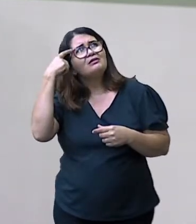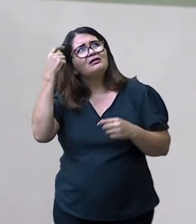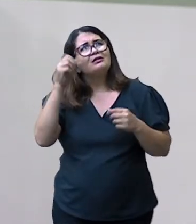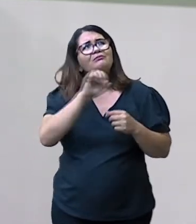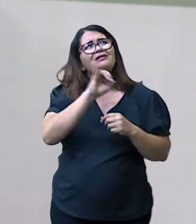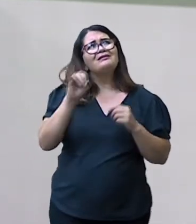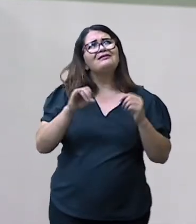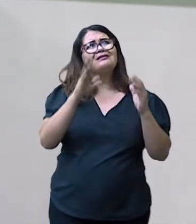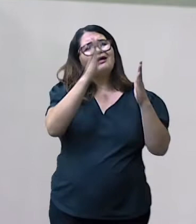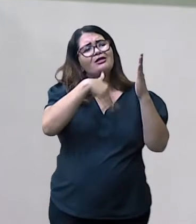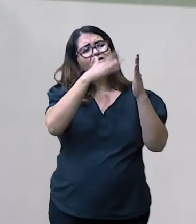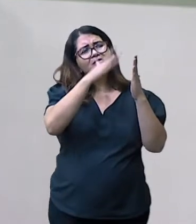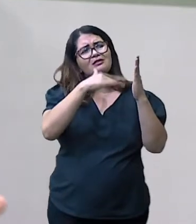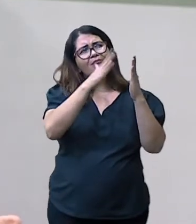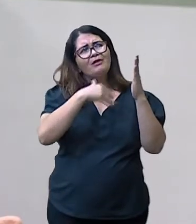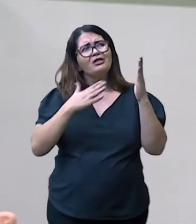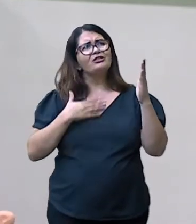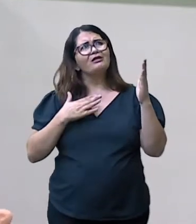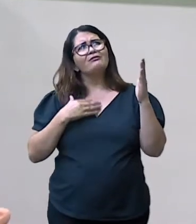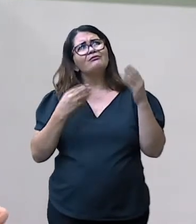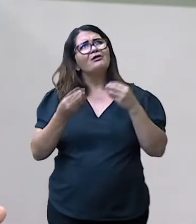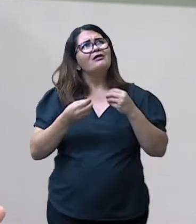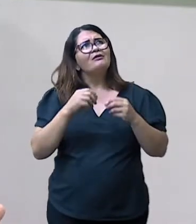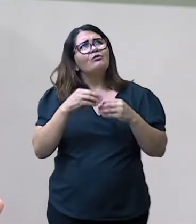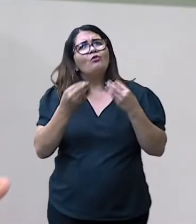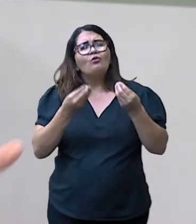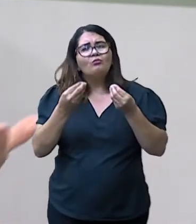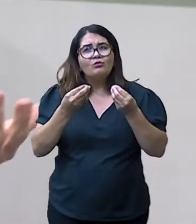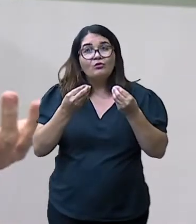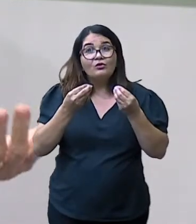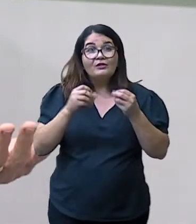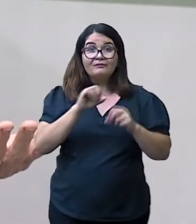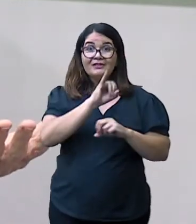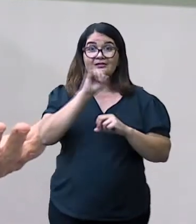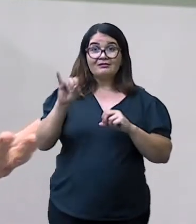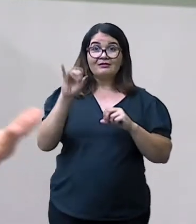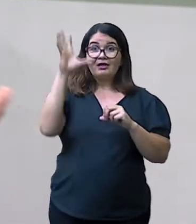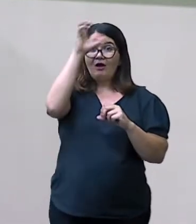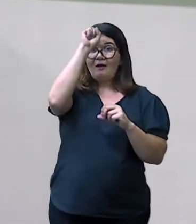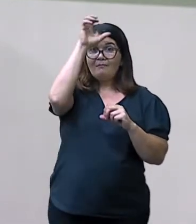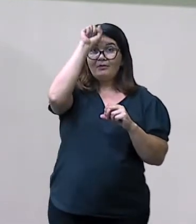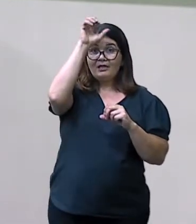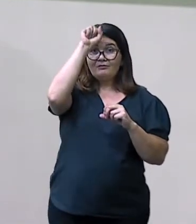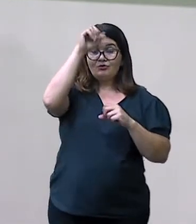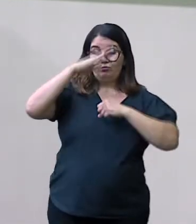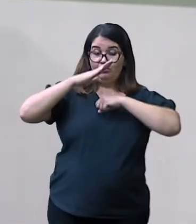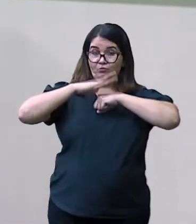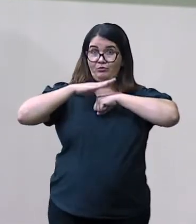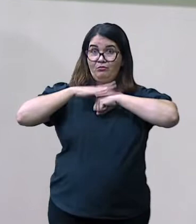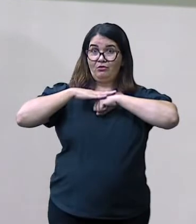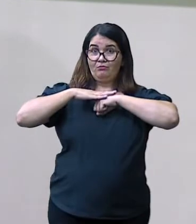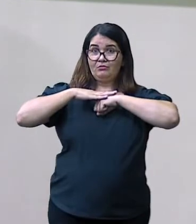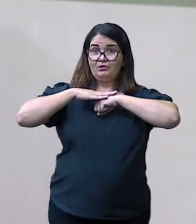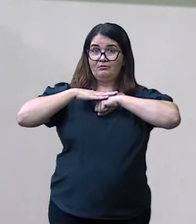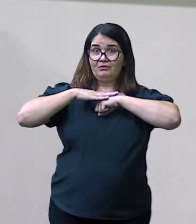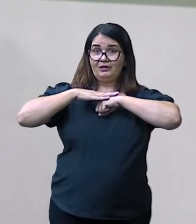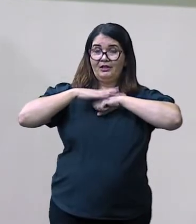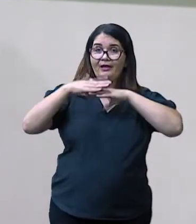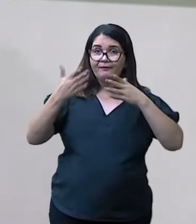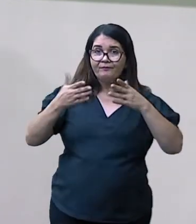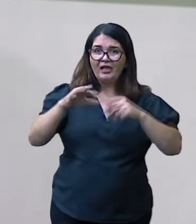uma resposta. Porque se eu sou autodidata, porque eu não aprendi, igual eu te falei, não aprendi técnica.